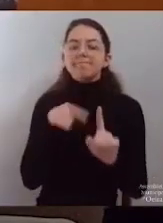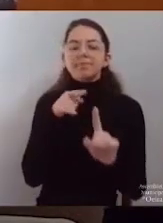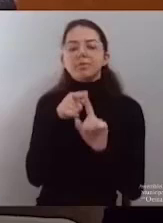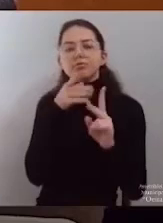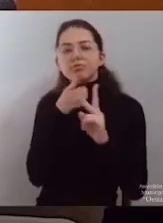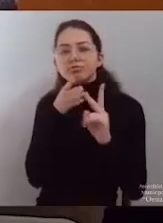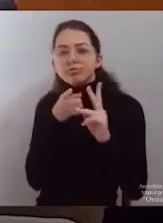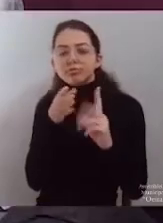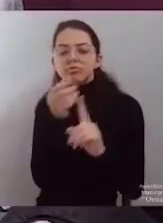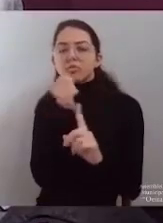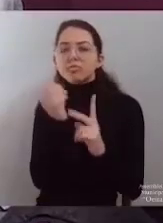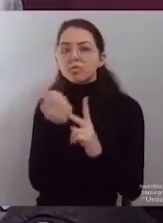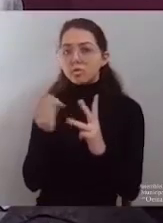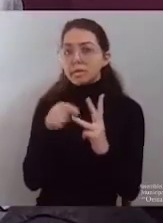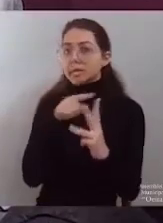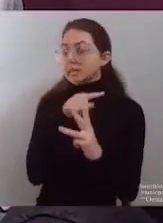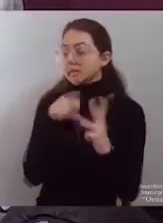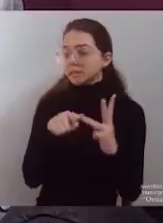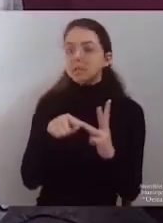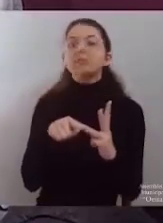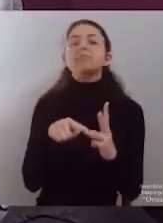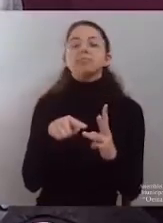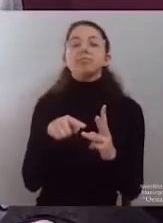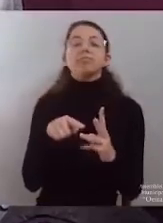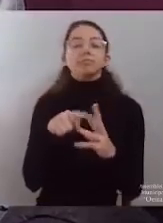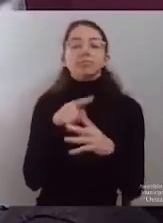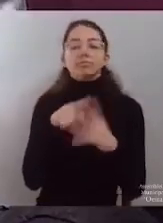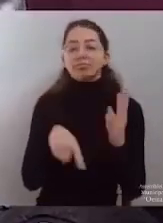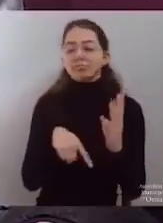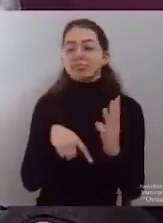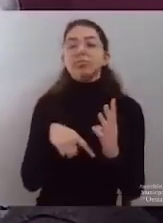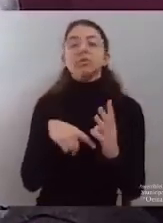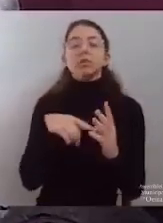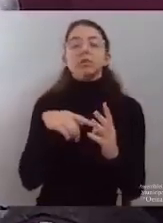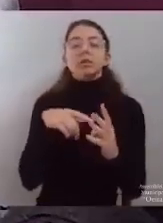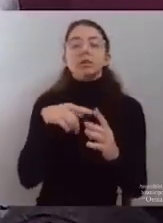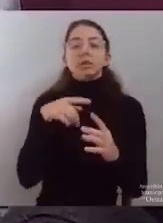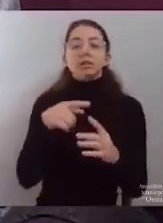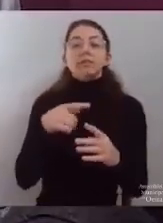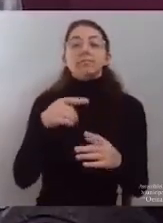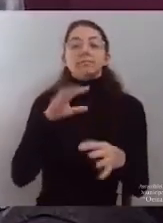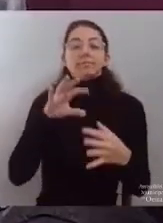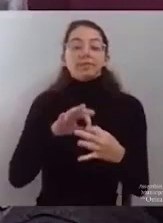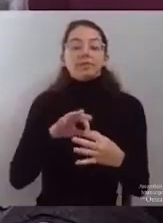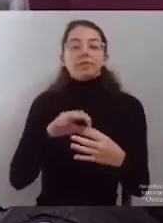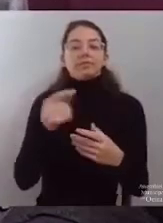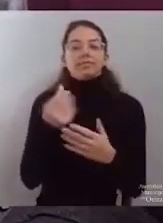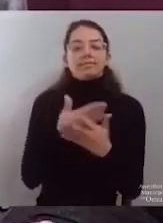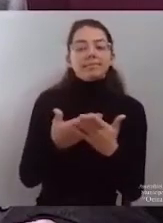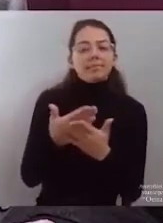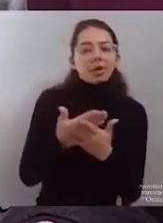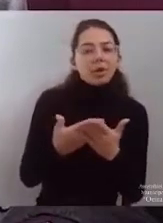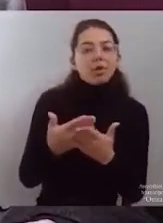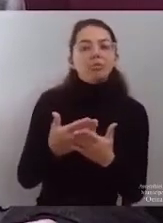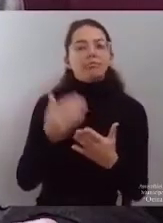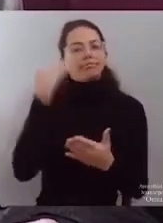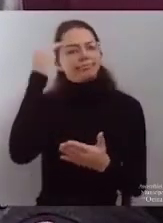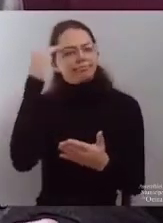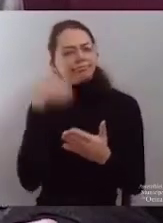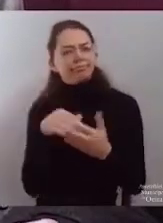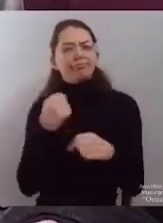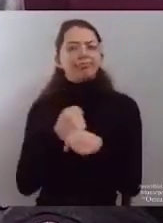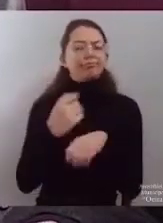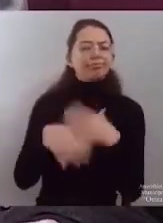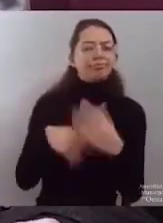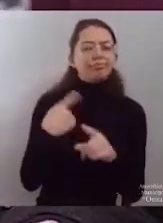considerados, sobretudo quanto ao volume de negócios e ao resultado esperado, envolver incertezas no que toca ao grau de execução da estimativa com